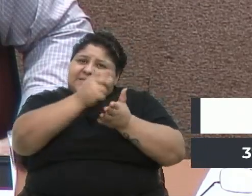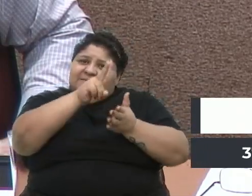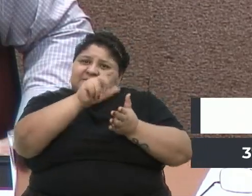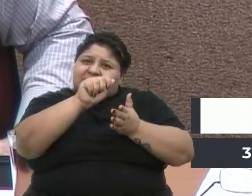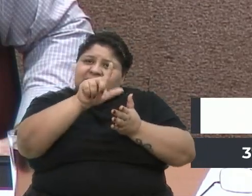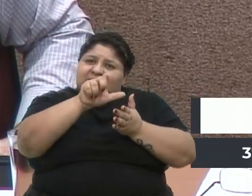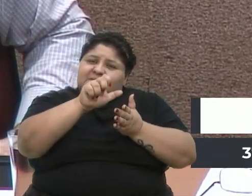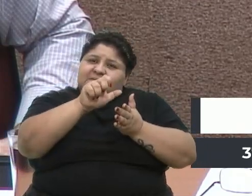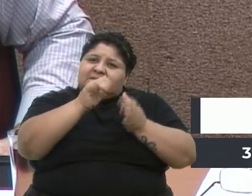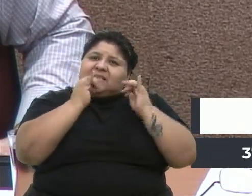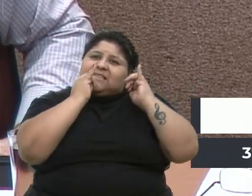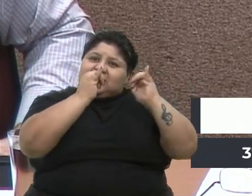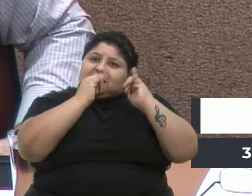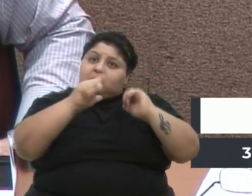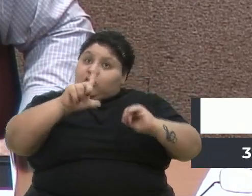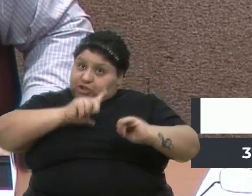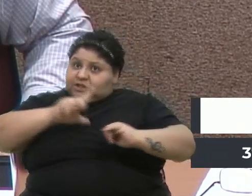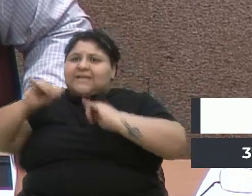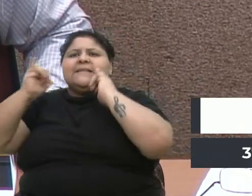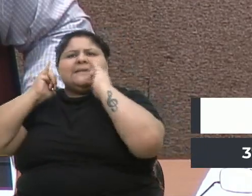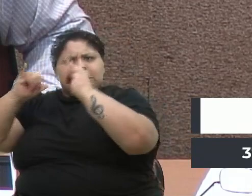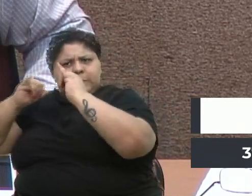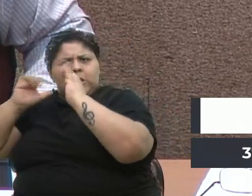tem o transporte?